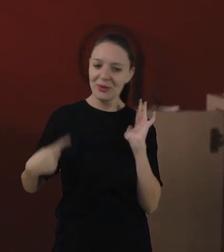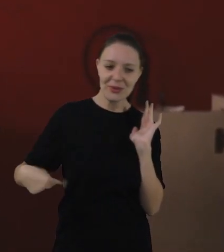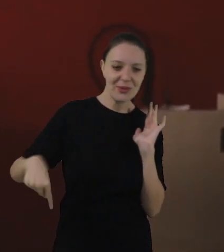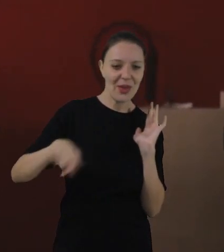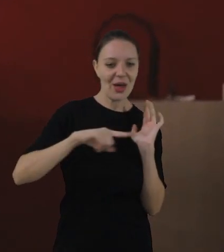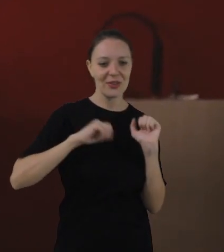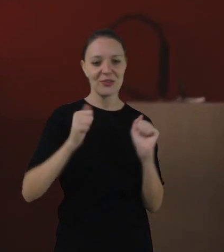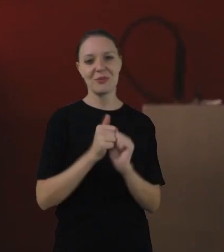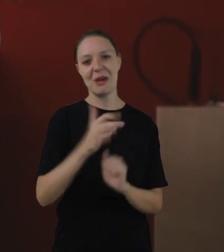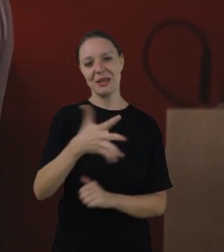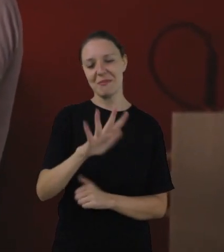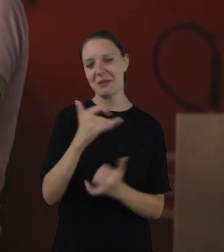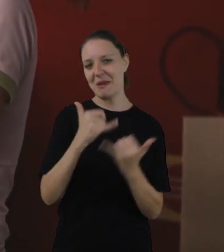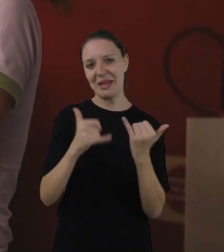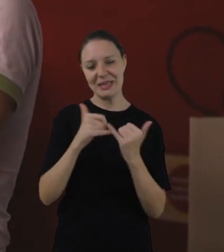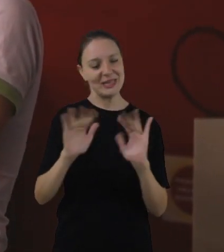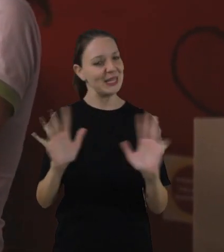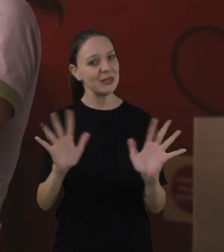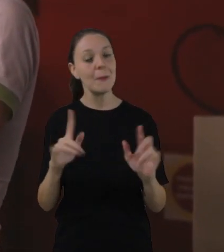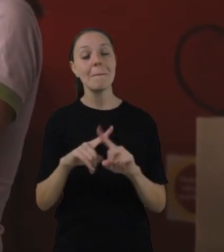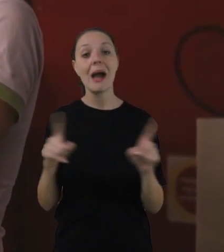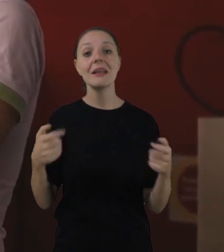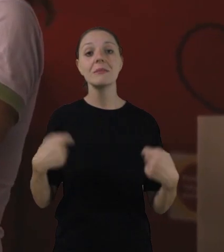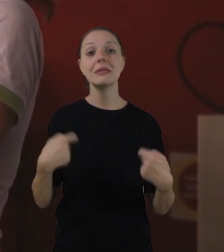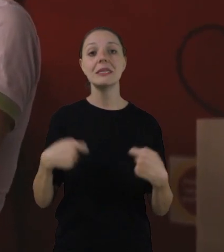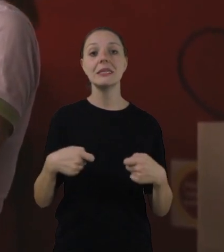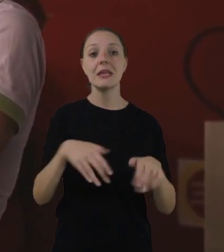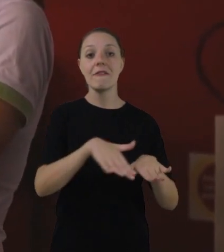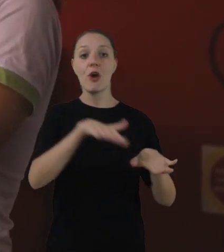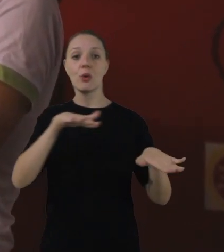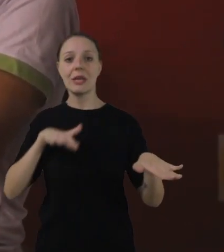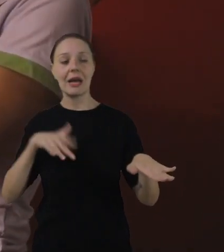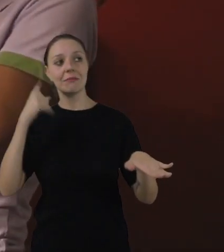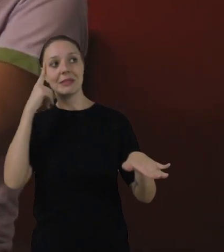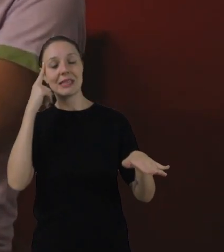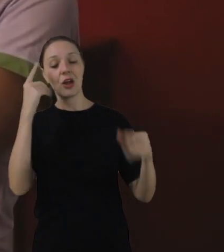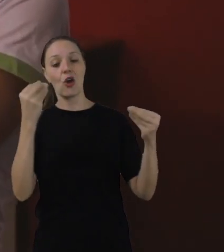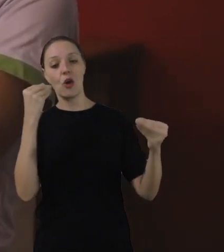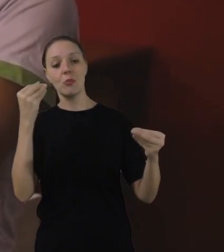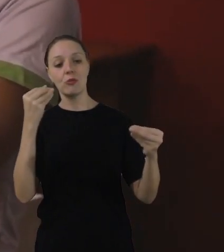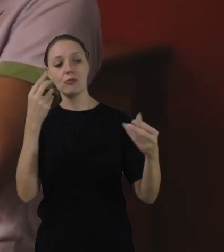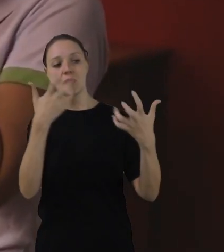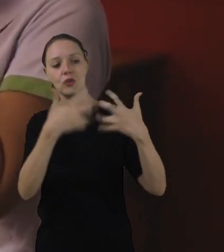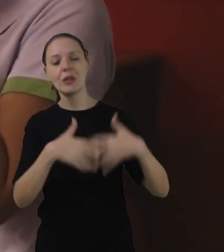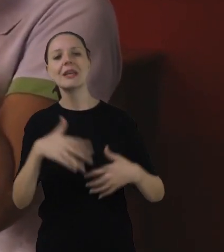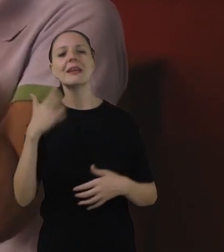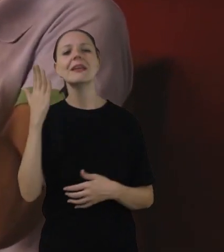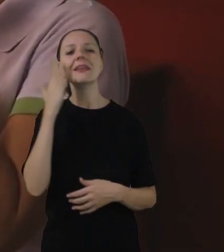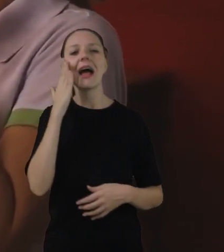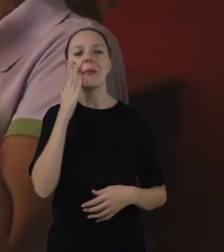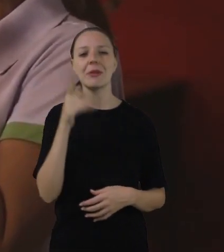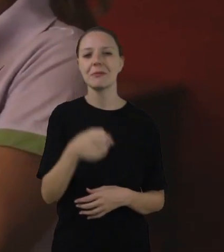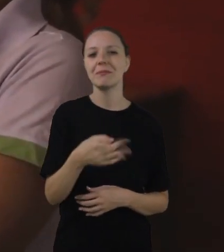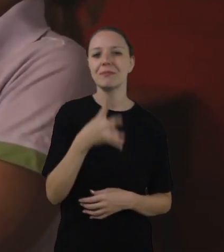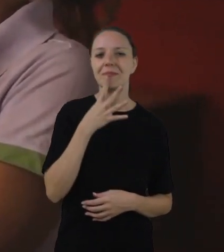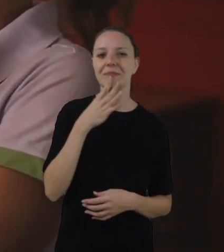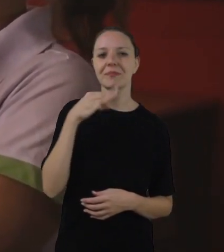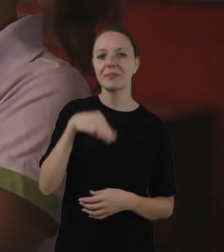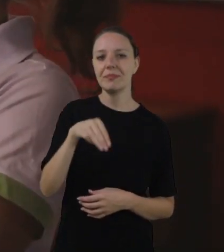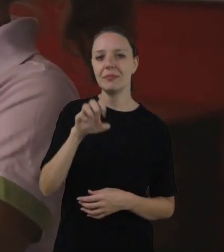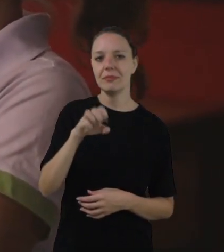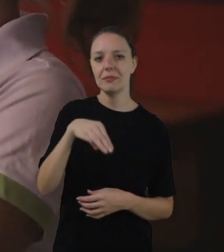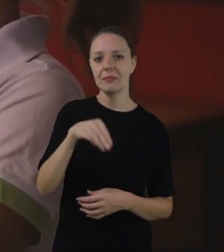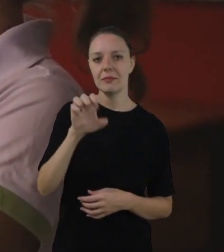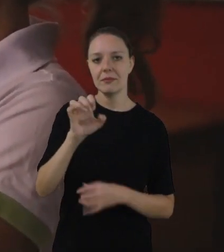Estamos mais ou menos assim. Só que a gente precisa recuar porque não está dando certo. Sabe aquele desenho que tem, assim, não sei se vocês já viram, tem um meme